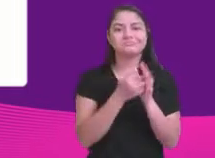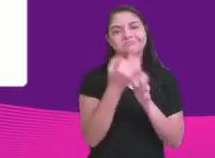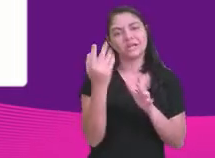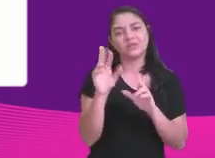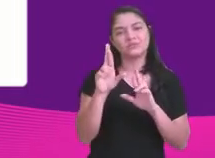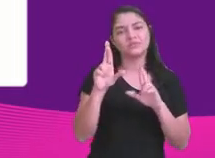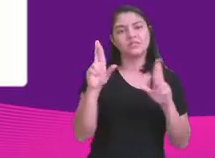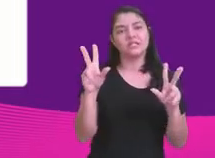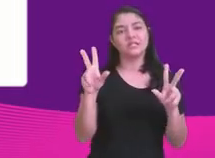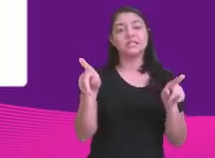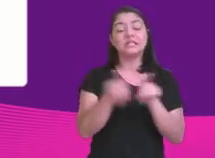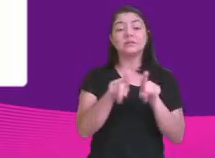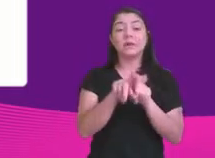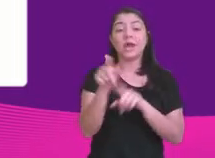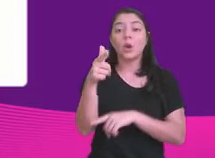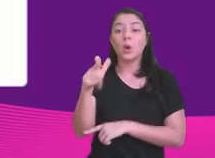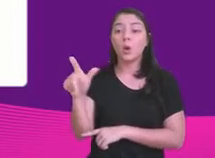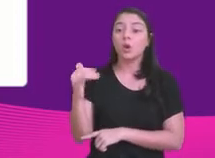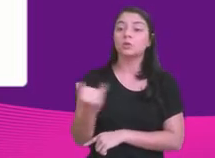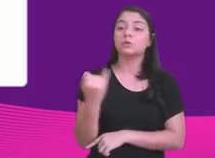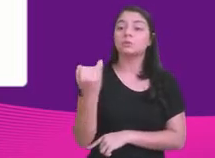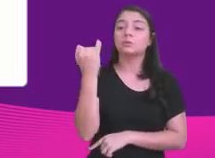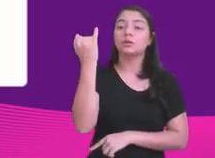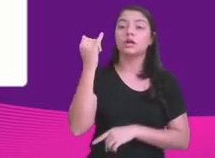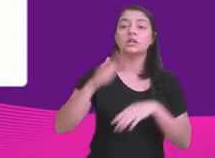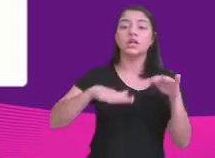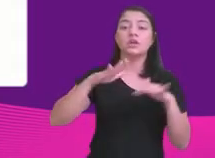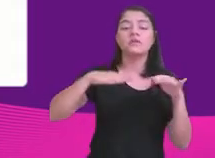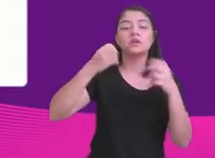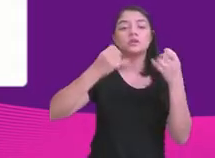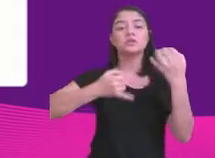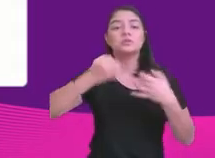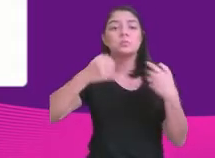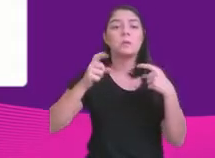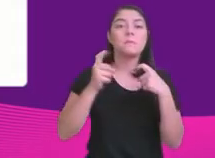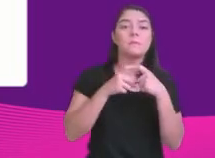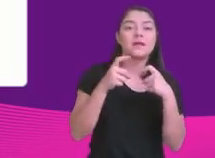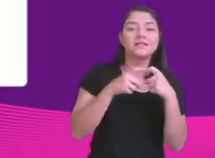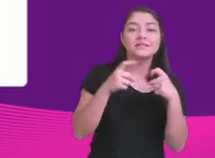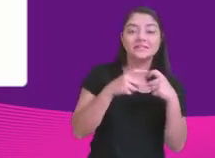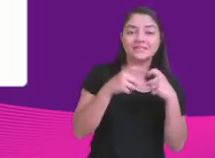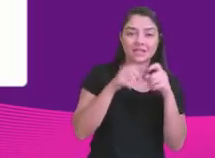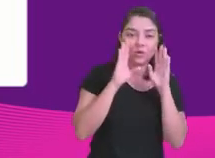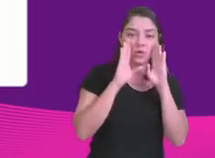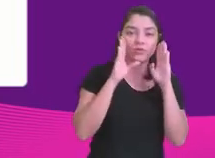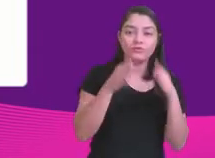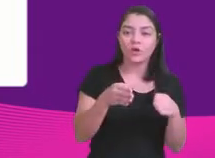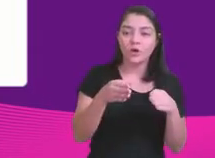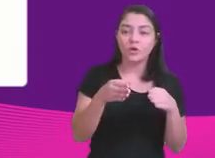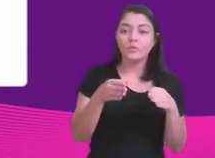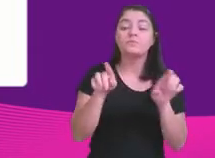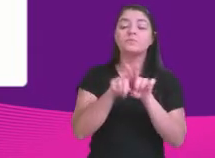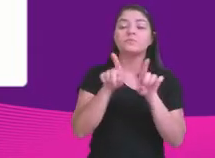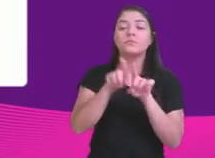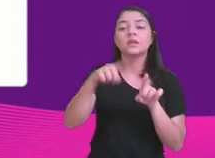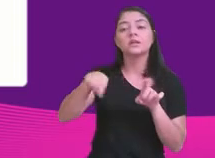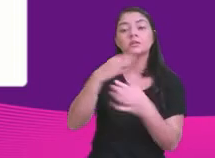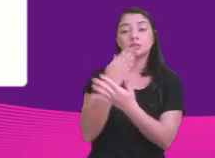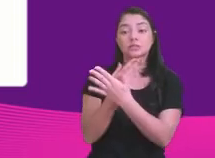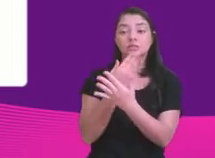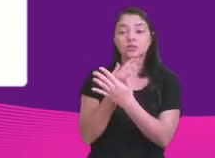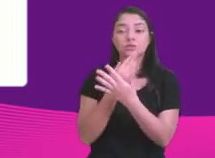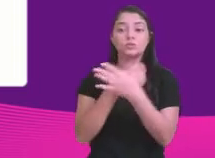questão importante hoje, uma vez que nós falamos de medicina baseada em evidências, uma vez que esses estudos de série foram